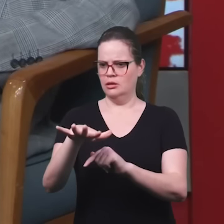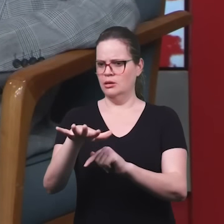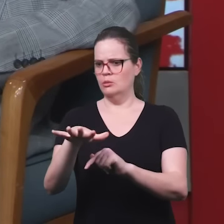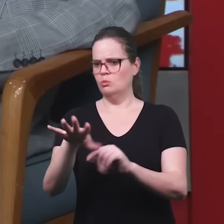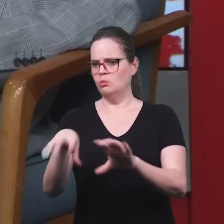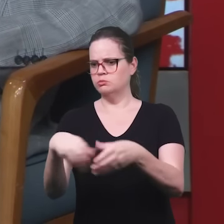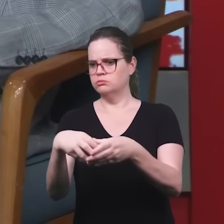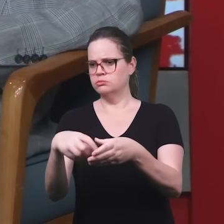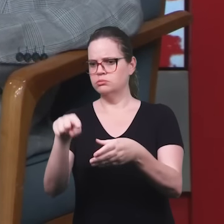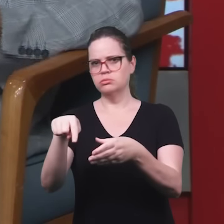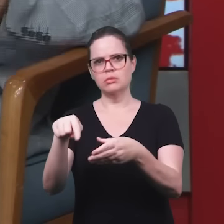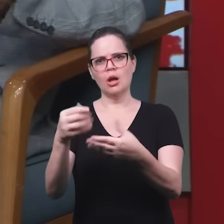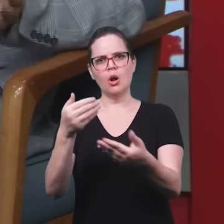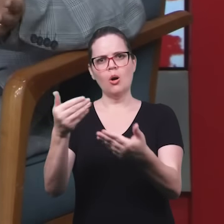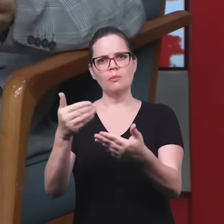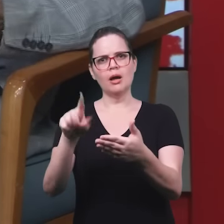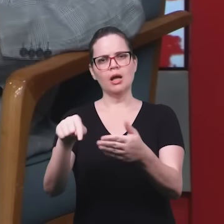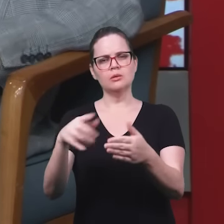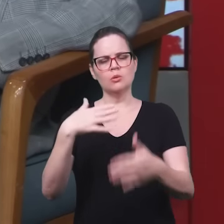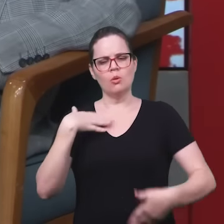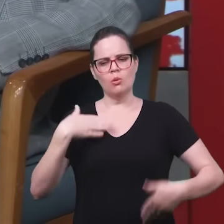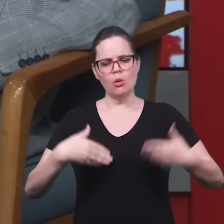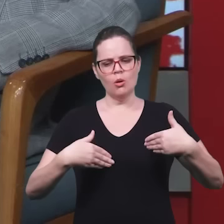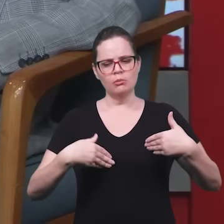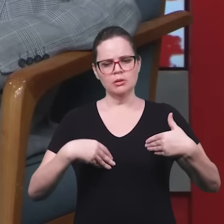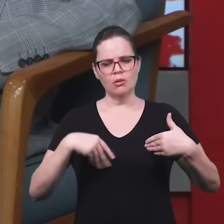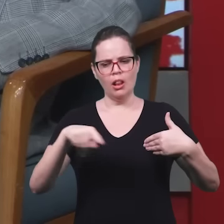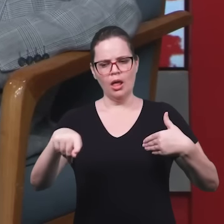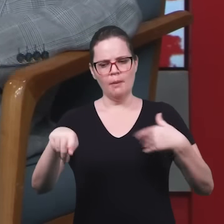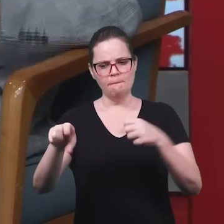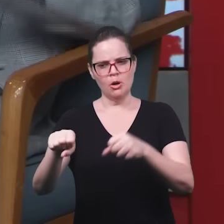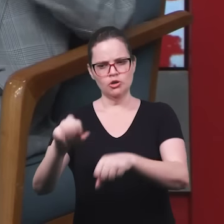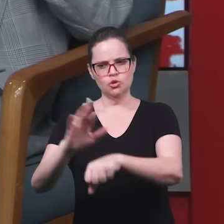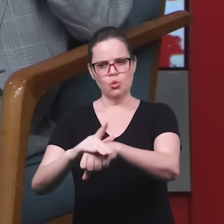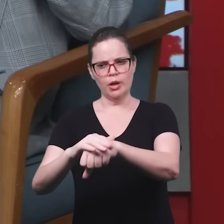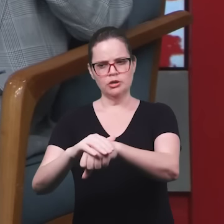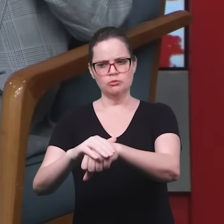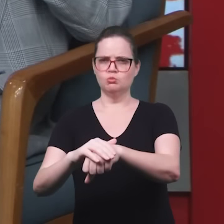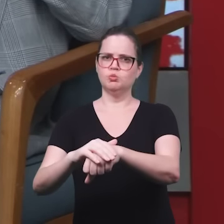afirmar que a igreja pode adoecer. Bem,